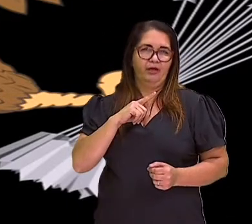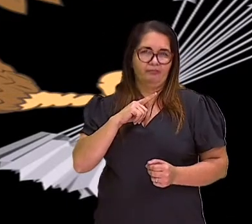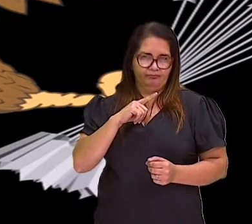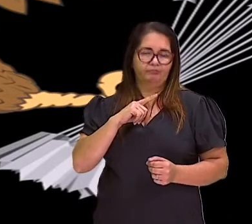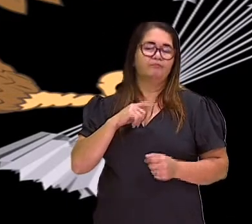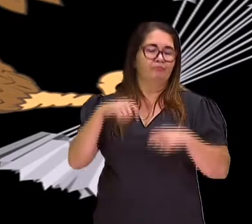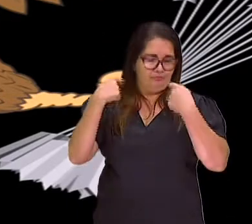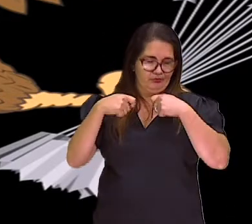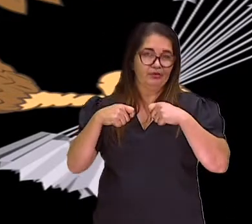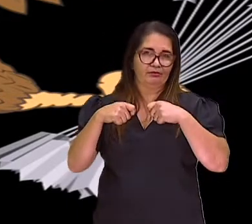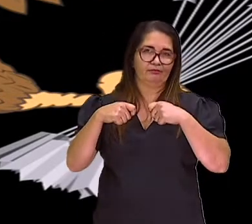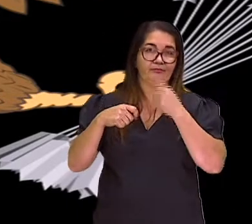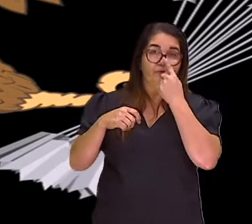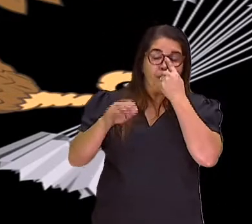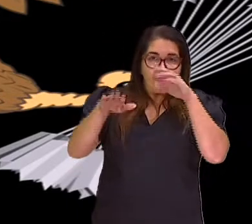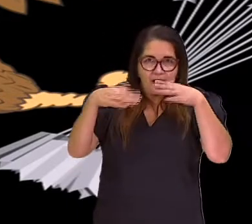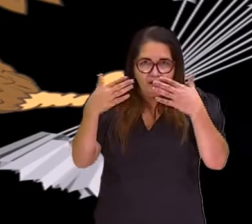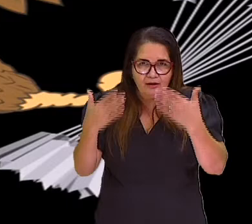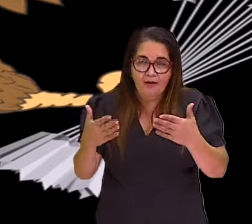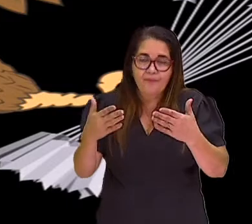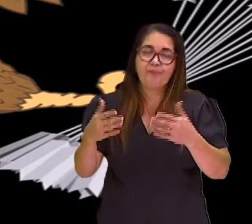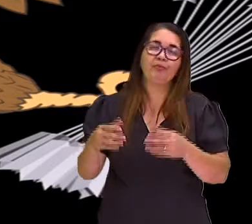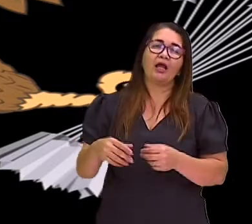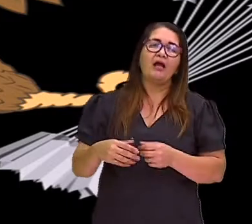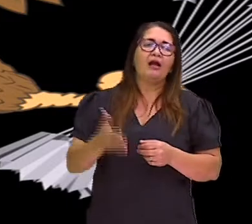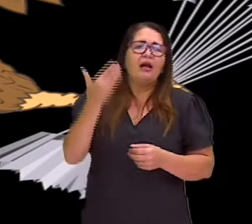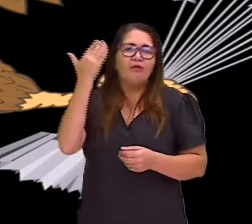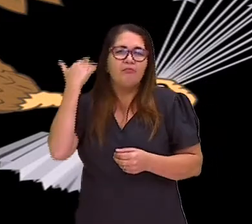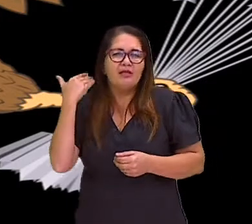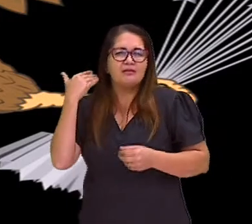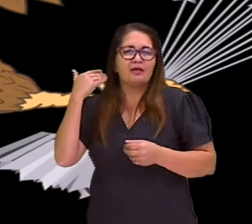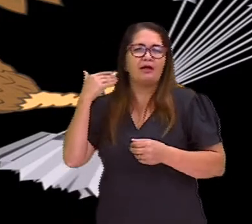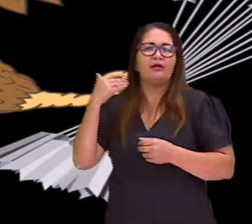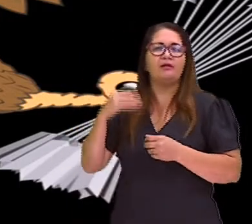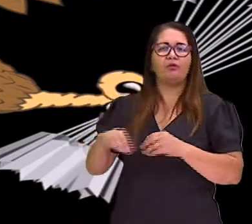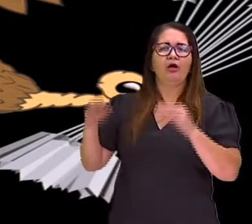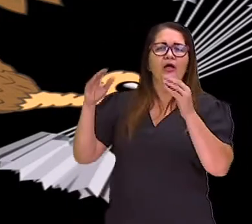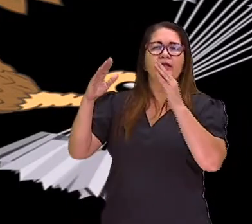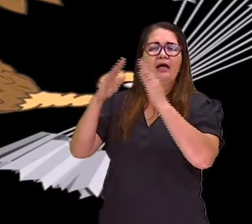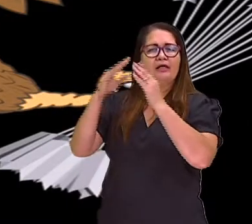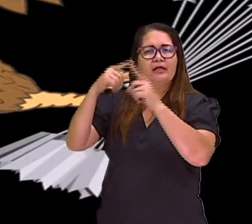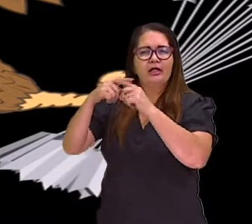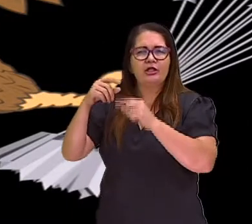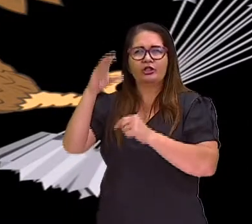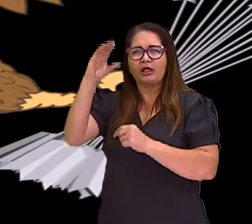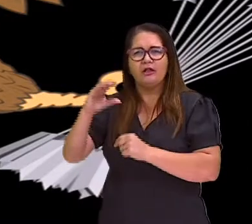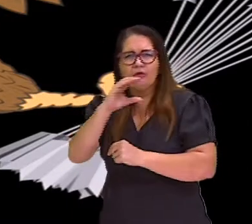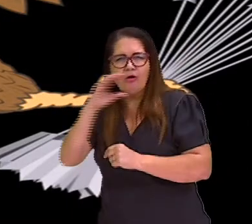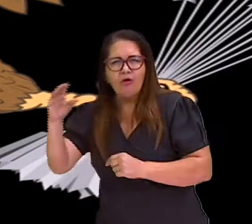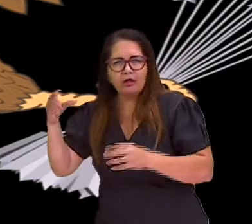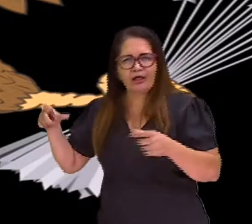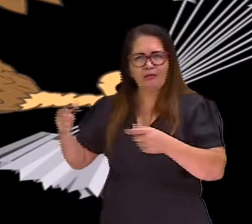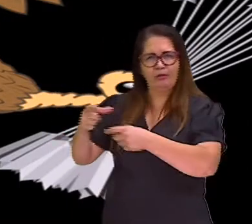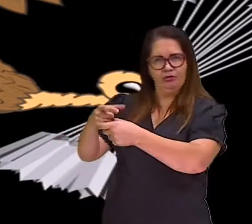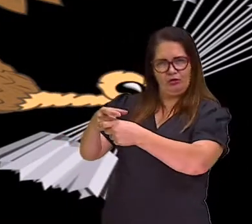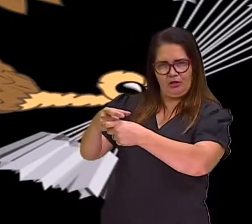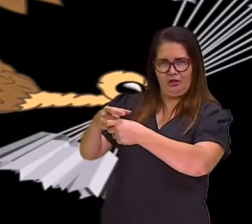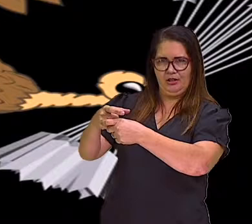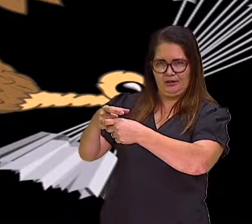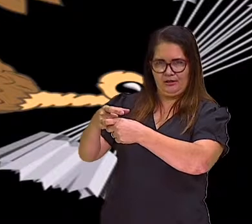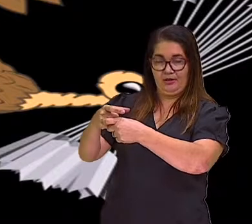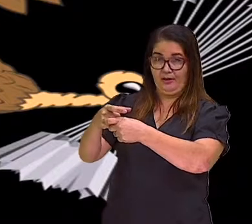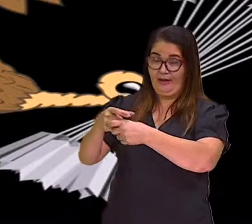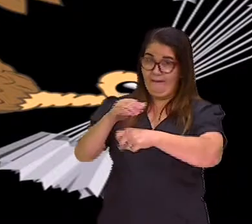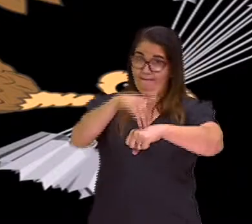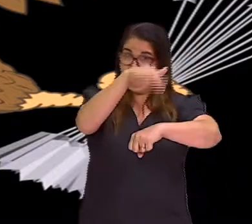eles deveriam, em minoria católica, né? Mas eles deveriam seguir uma religião, deveriam ser adeptos a uma